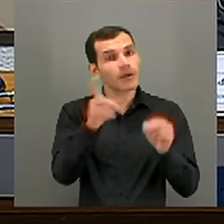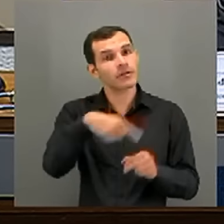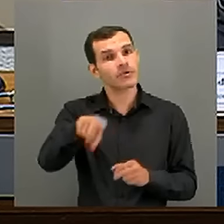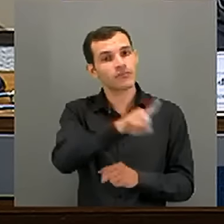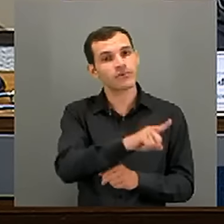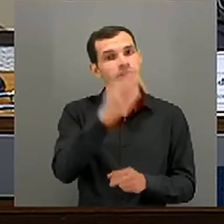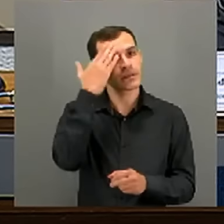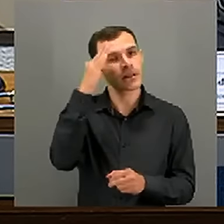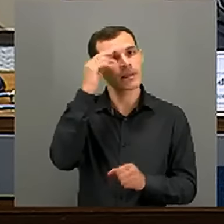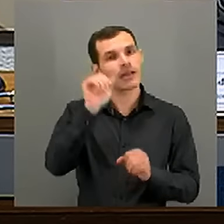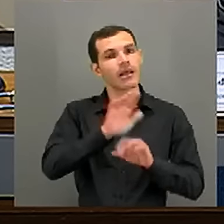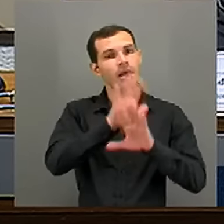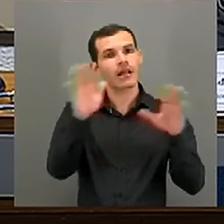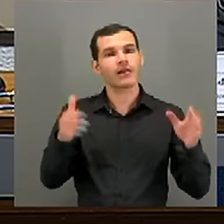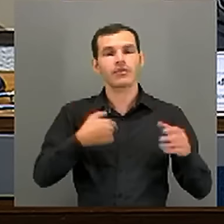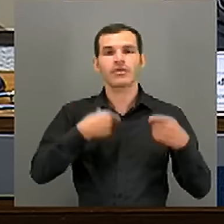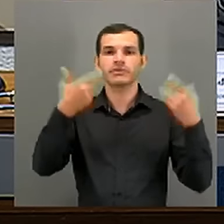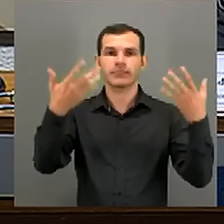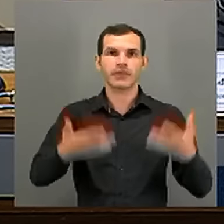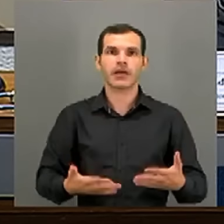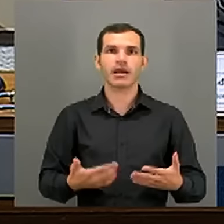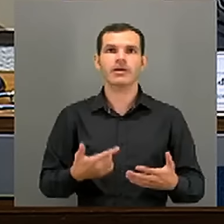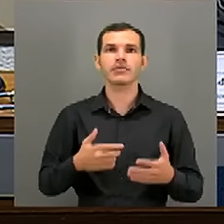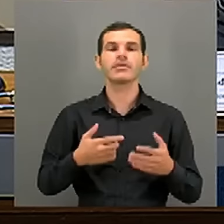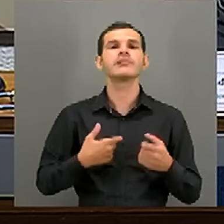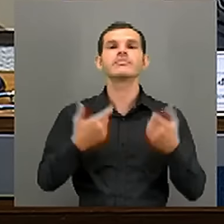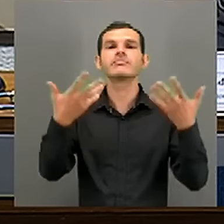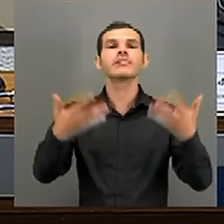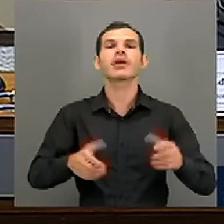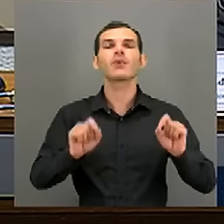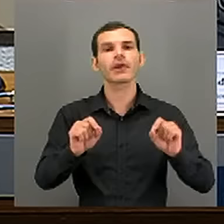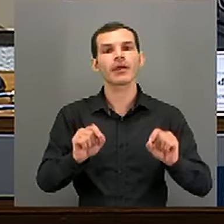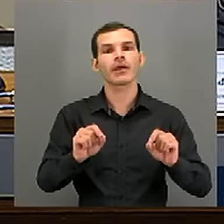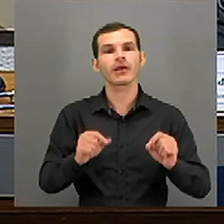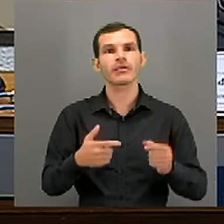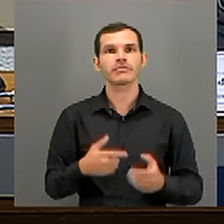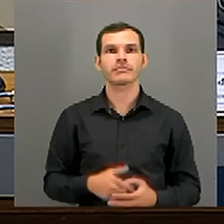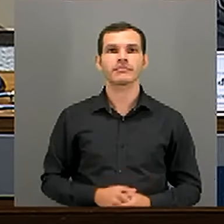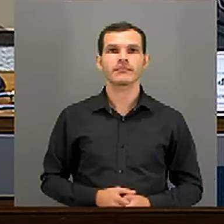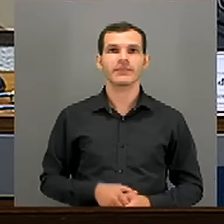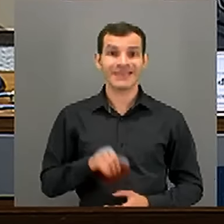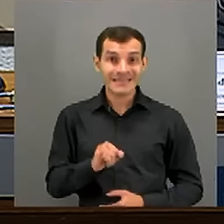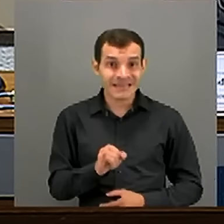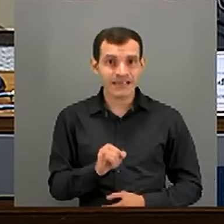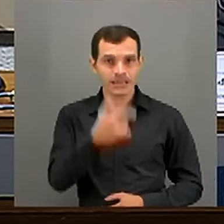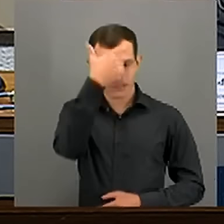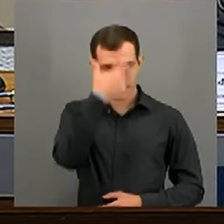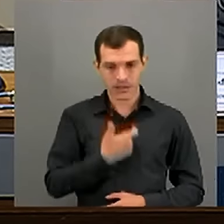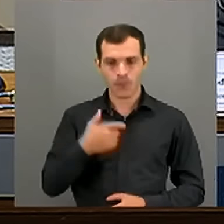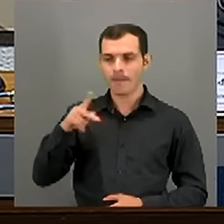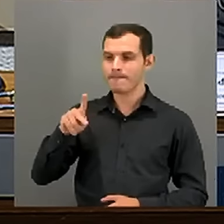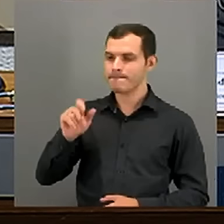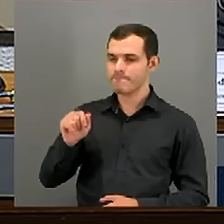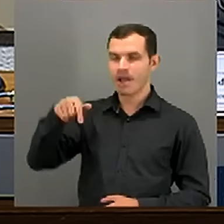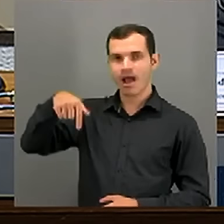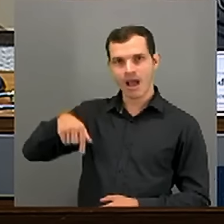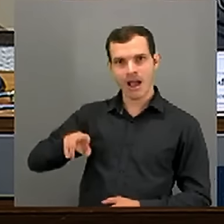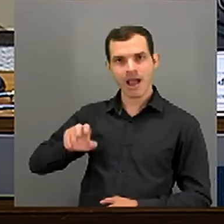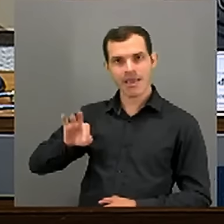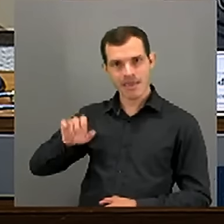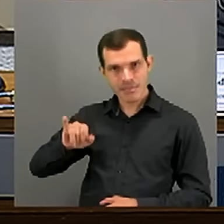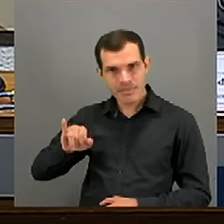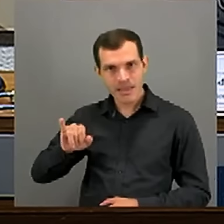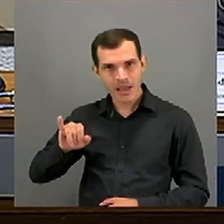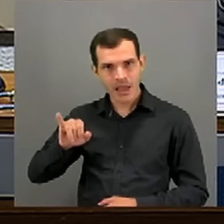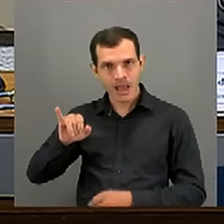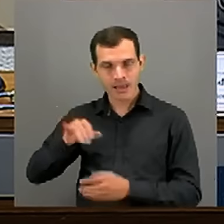quis dizer, literalmente, que eu não queria ter, se eu fosse o Paquetá, um tio desse, que lá dentro ele